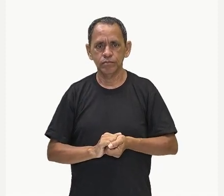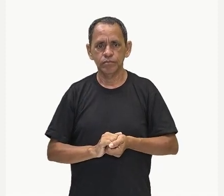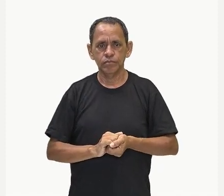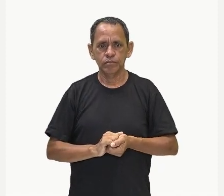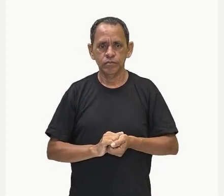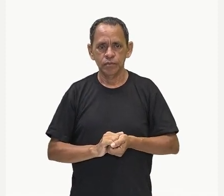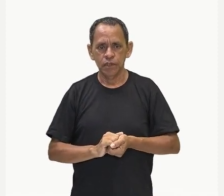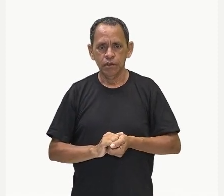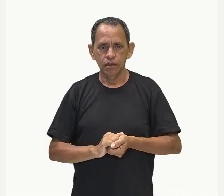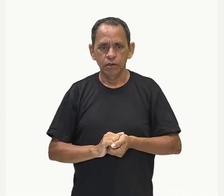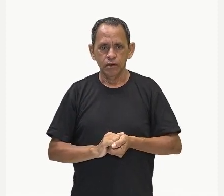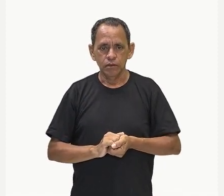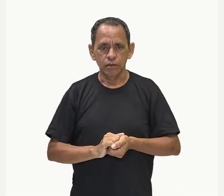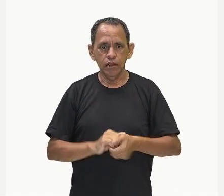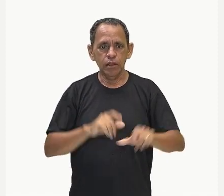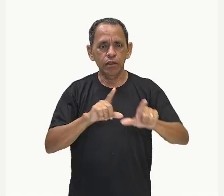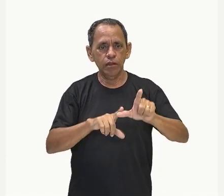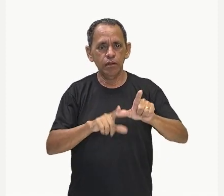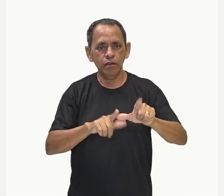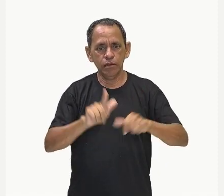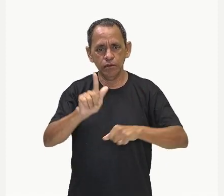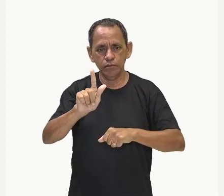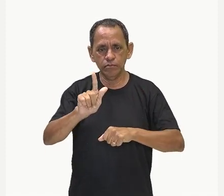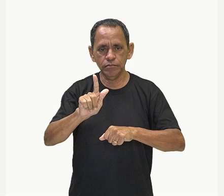9,365. Letra G,